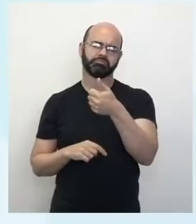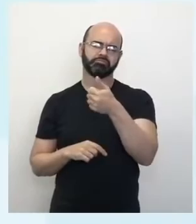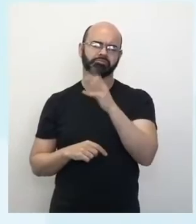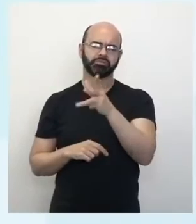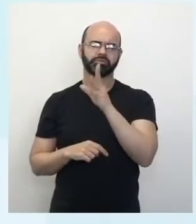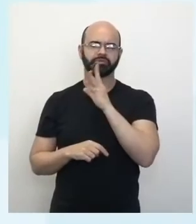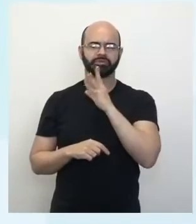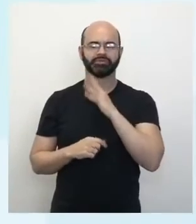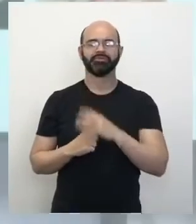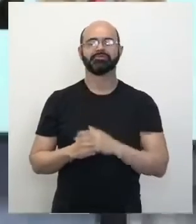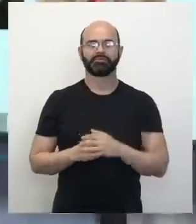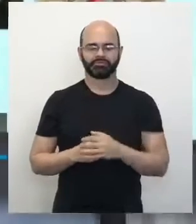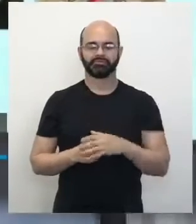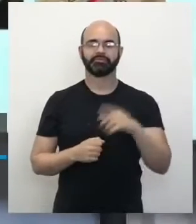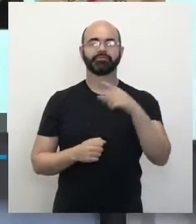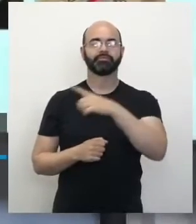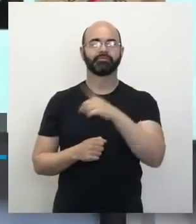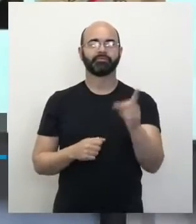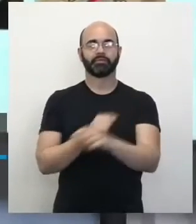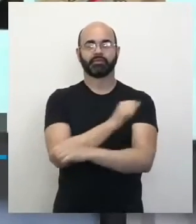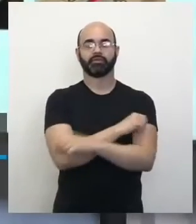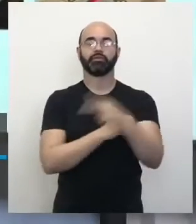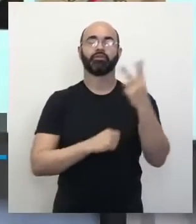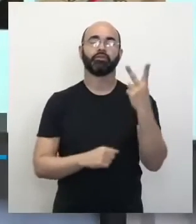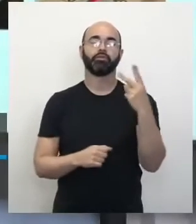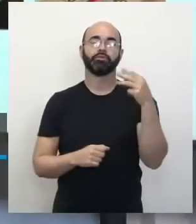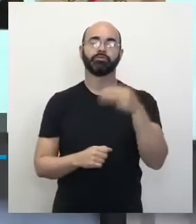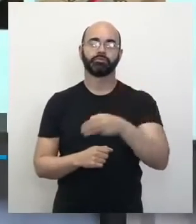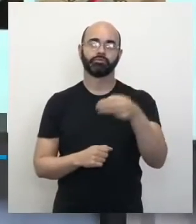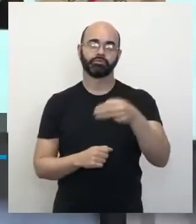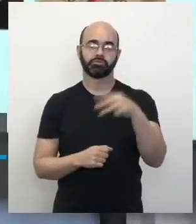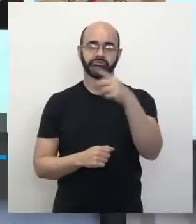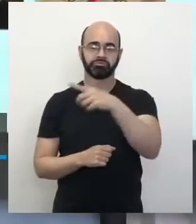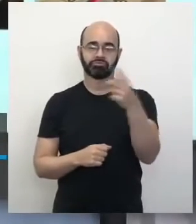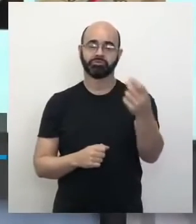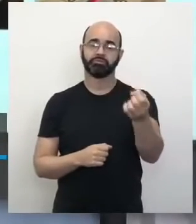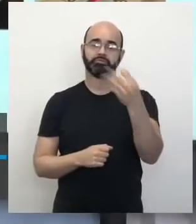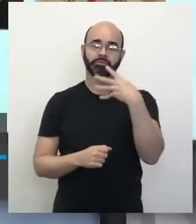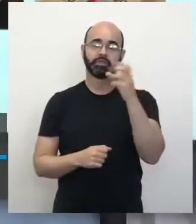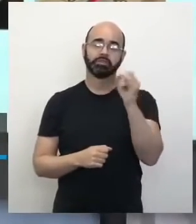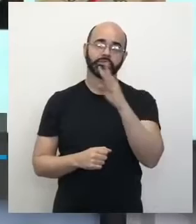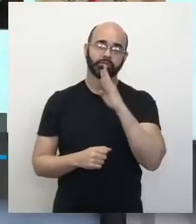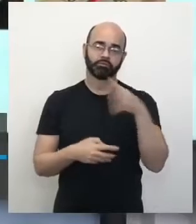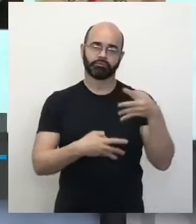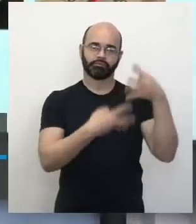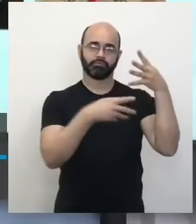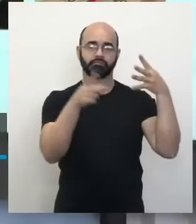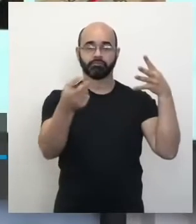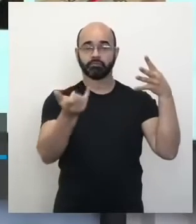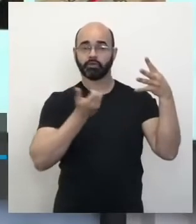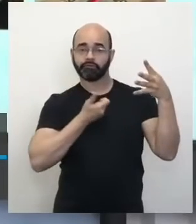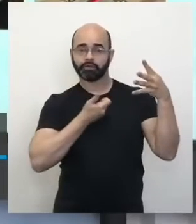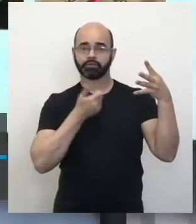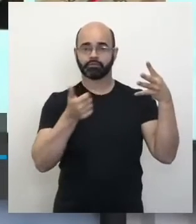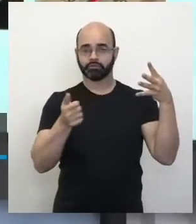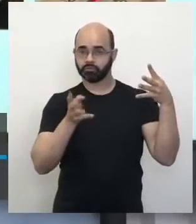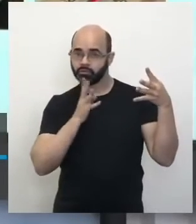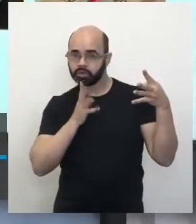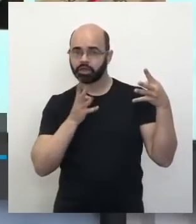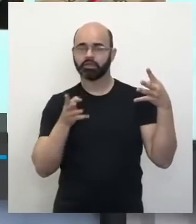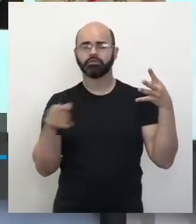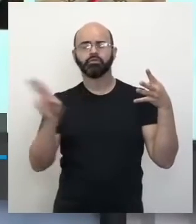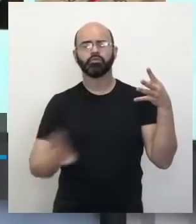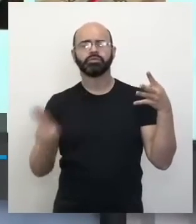ó, vamos dar 2 minutinhos para eles mandarem para a gente se eles conhecem algum desses instrumentos e para que serve. Então você